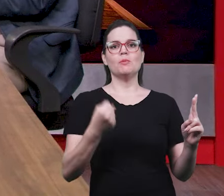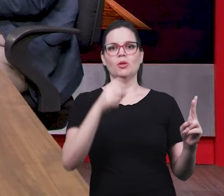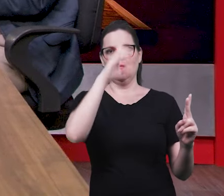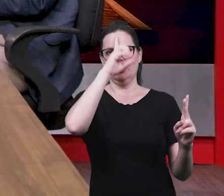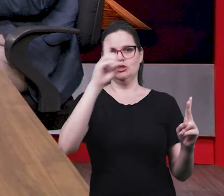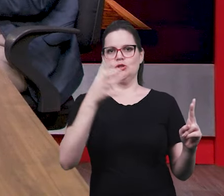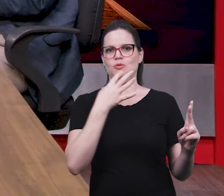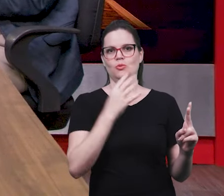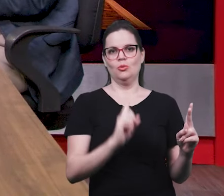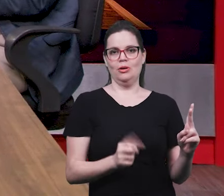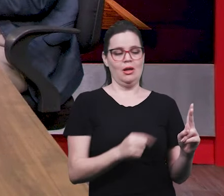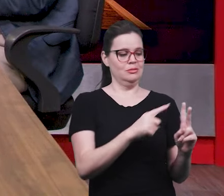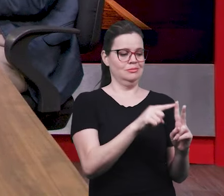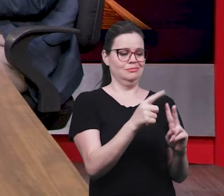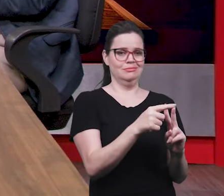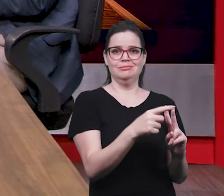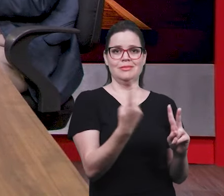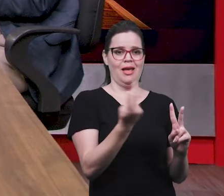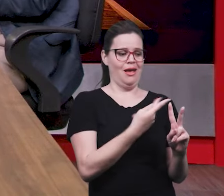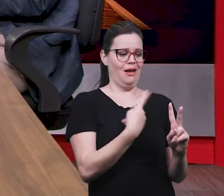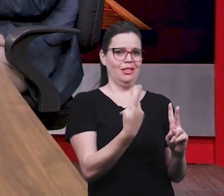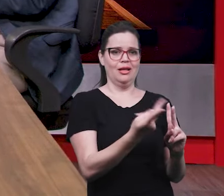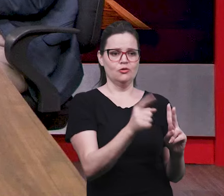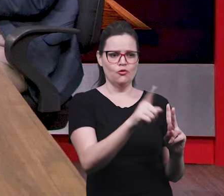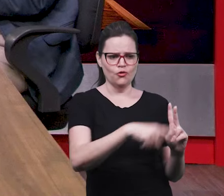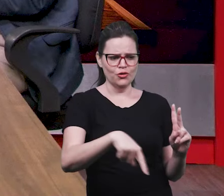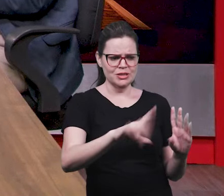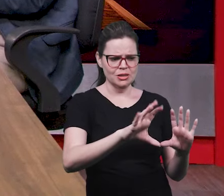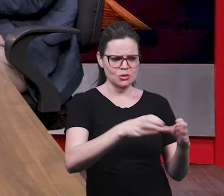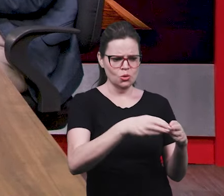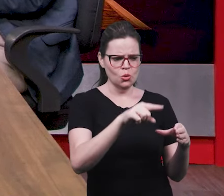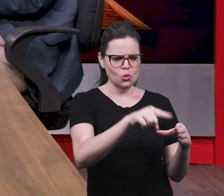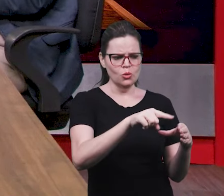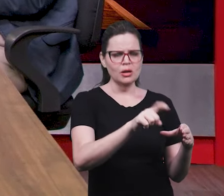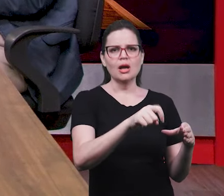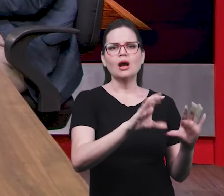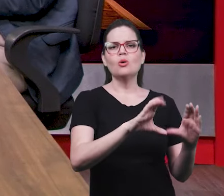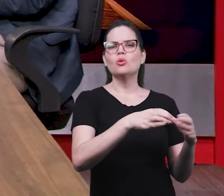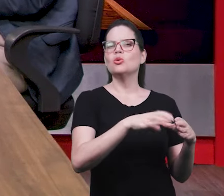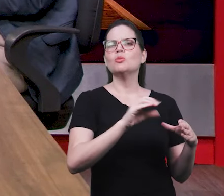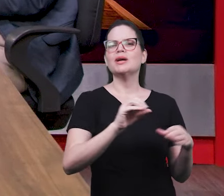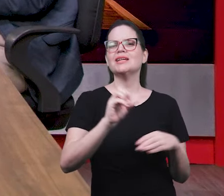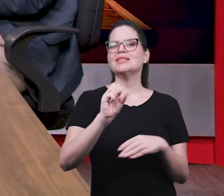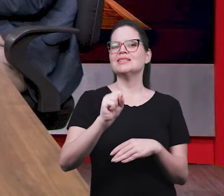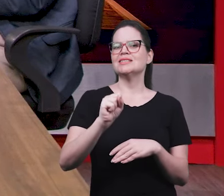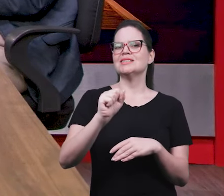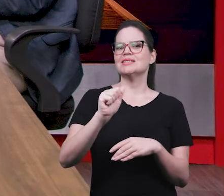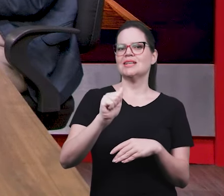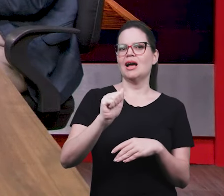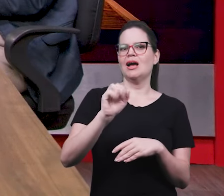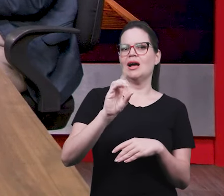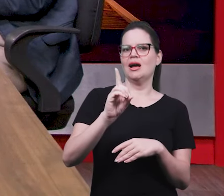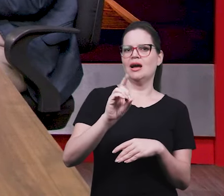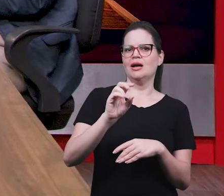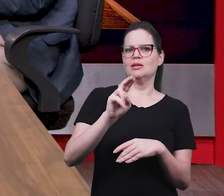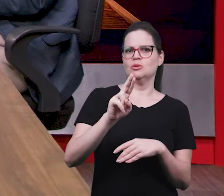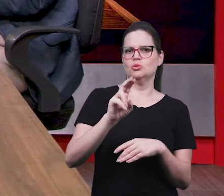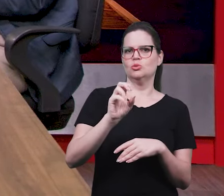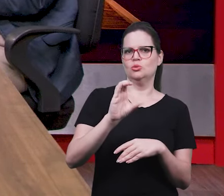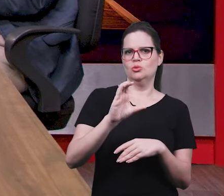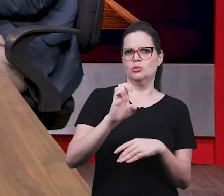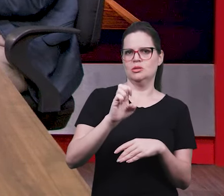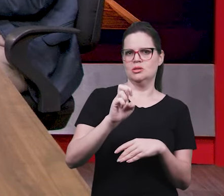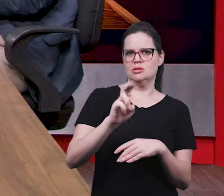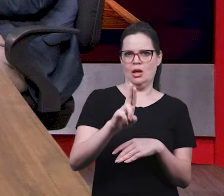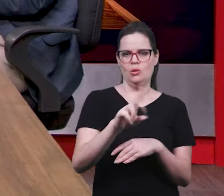de uma situação dessa, esse pessoal, ou seja, essa seita chamada dos Saduceus, né, que era uma seita dentro do judaísmo, eles